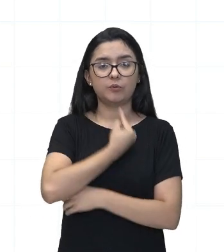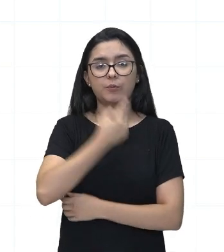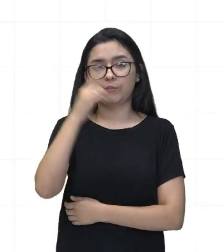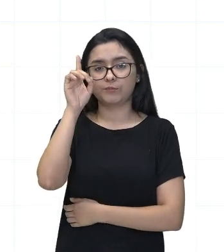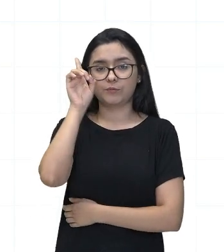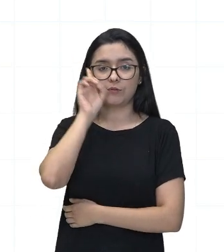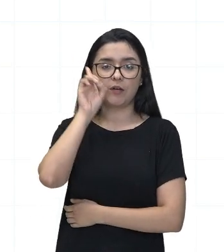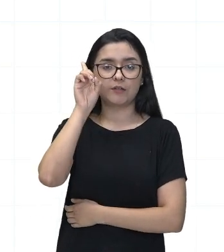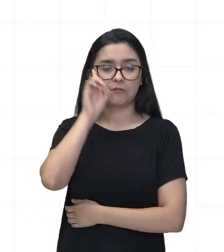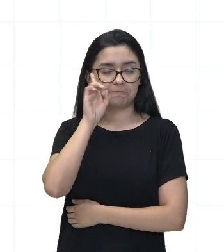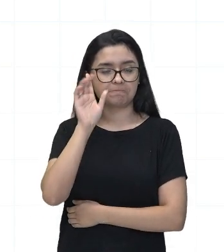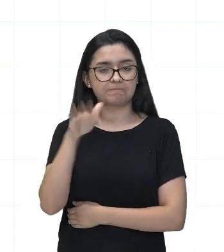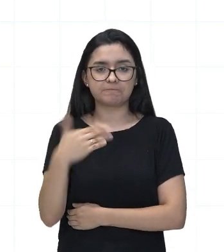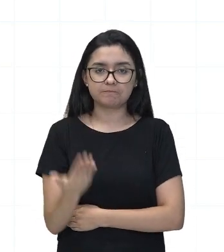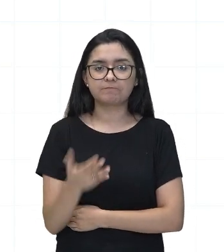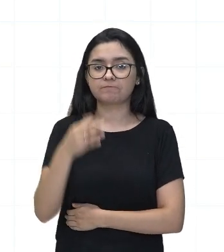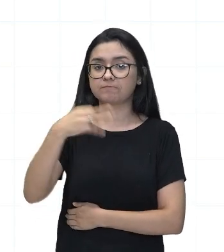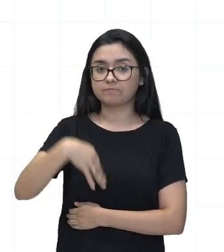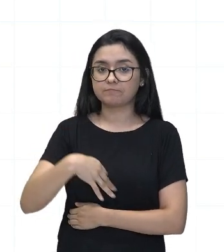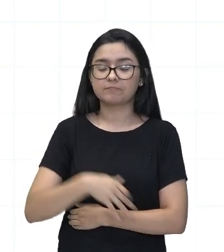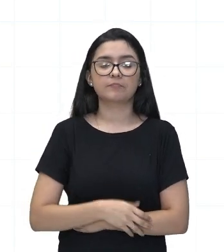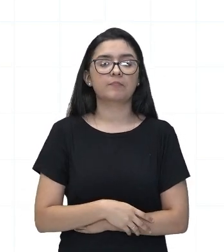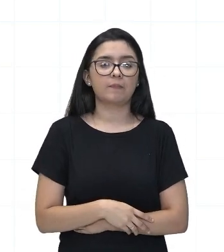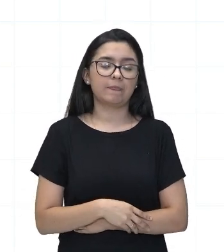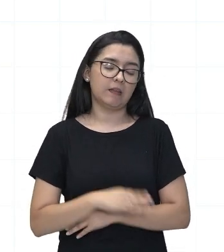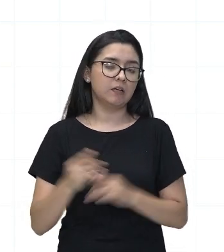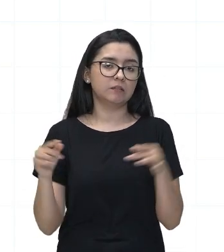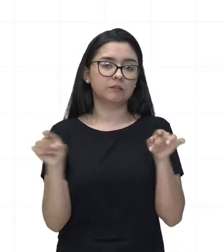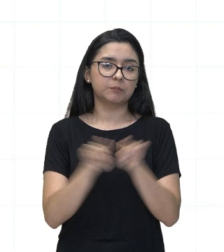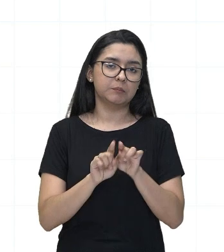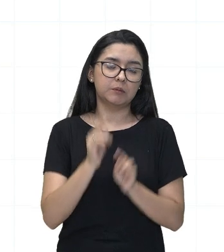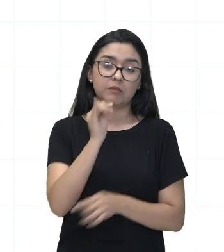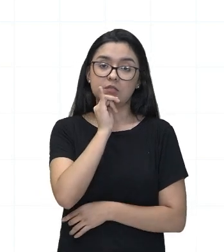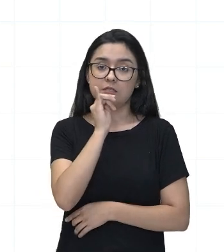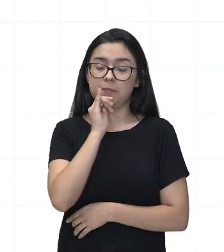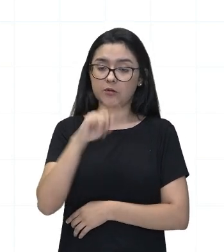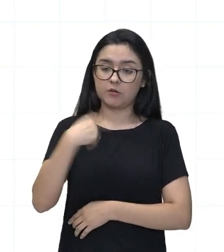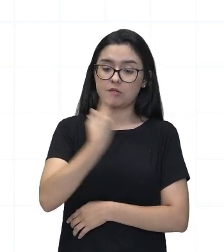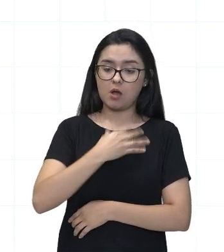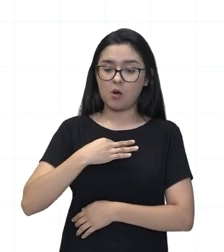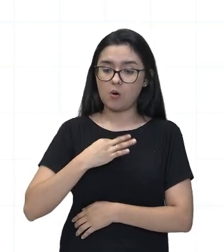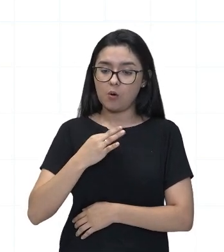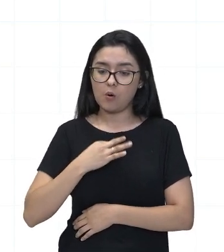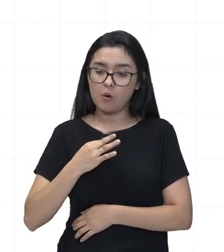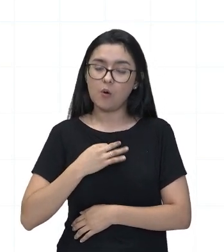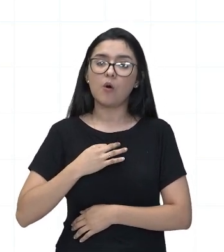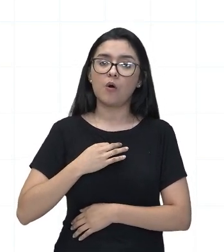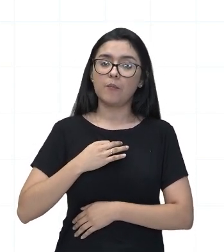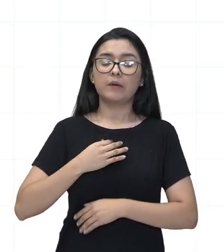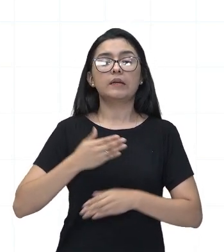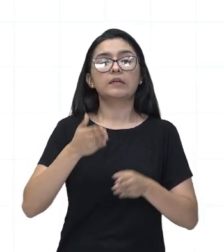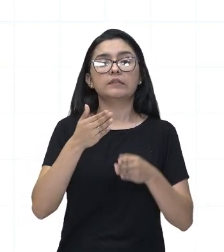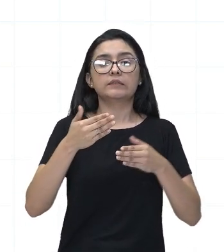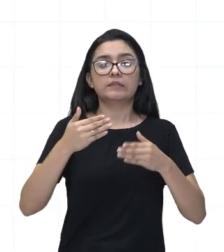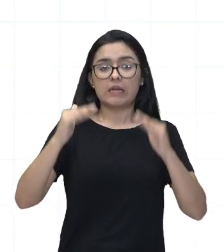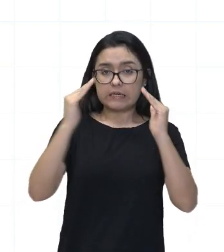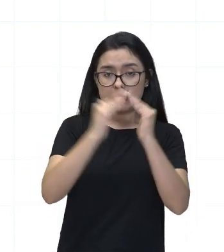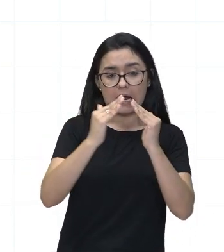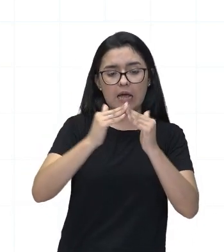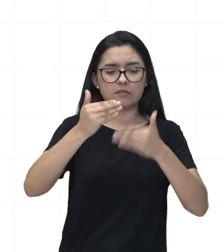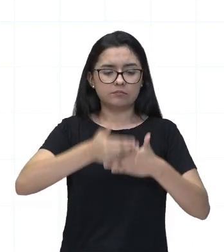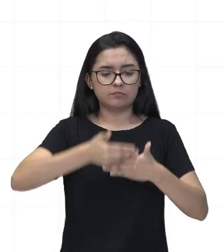cotidiano, até mesmo na nossa vestimenta, na parede das nossas casas. Então, os artistas